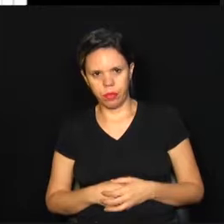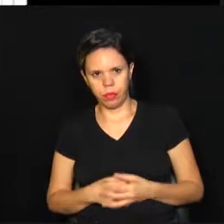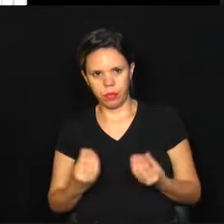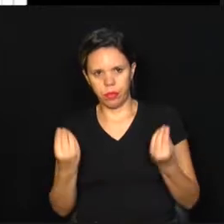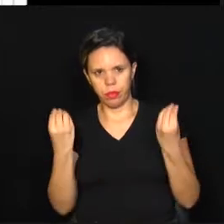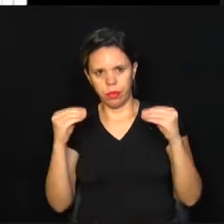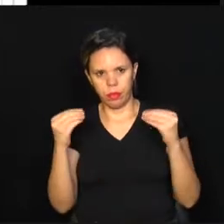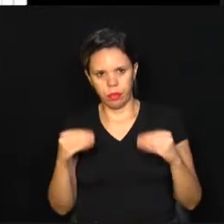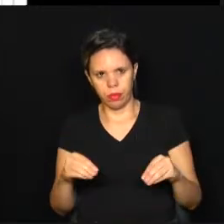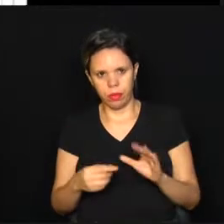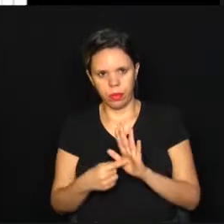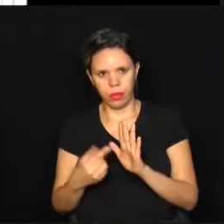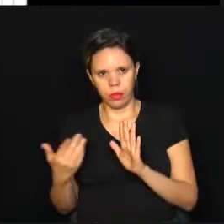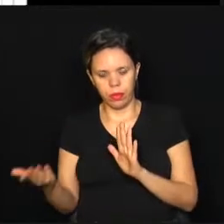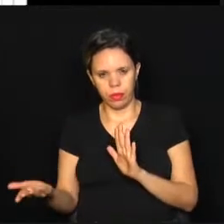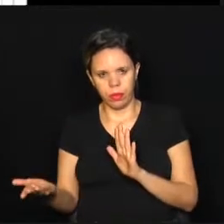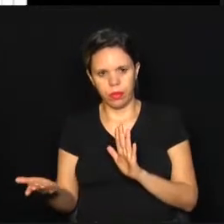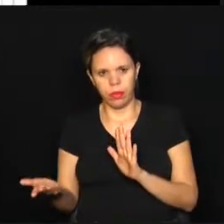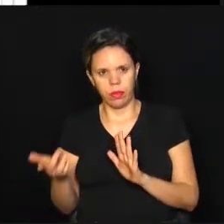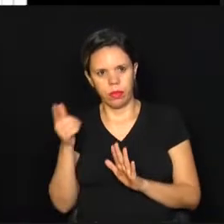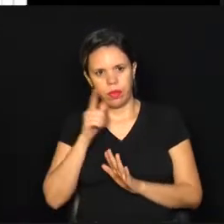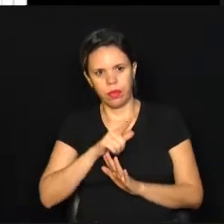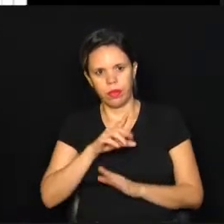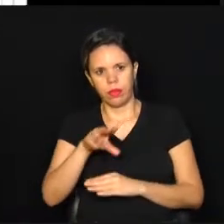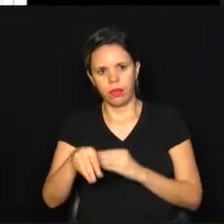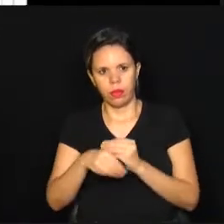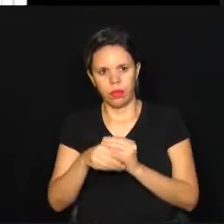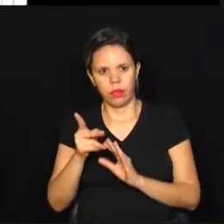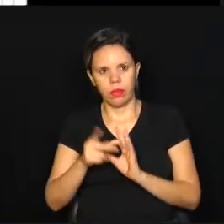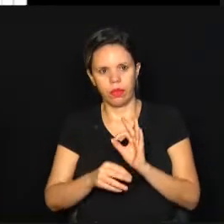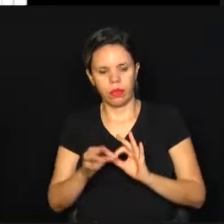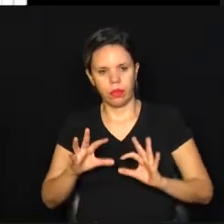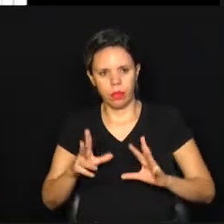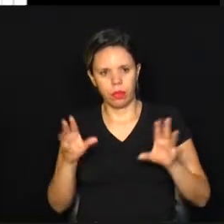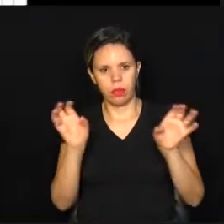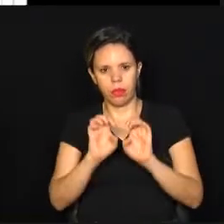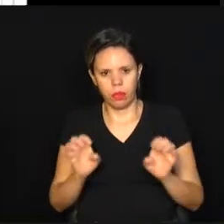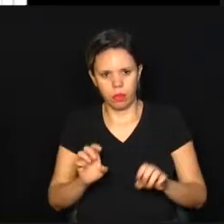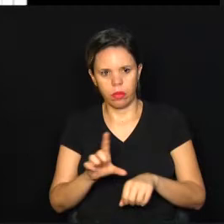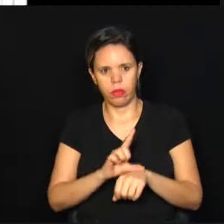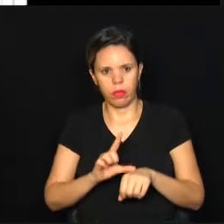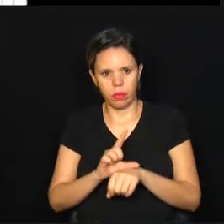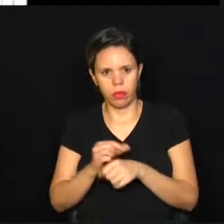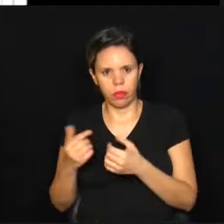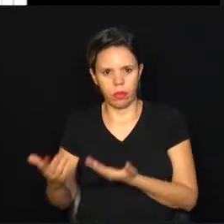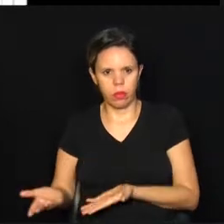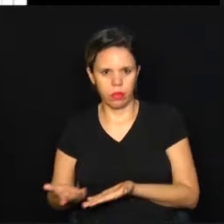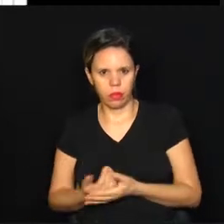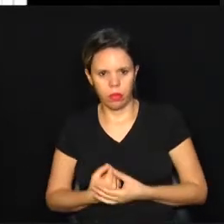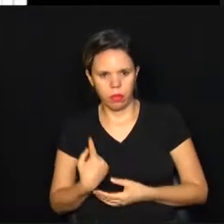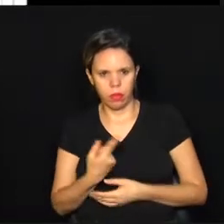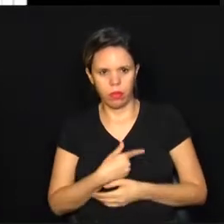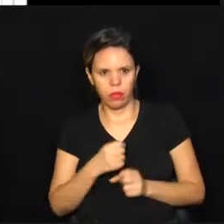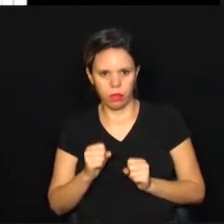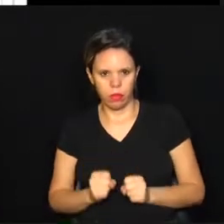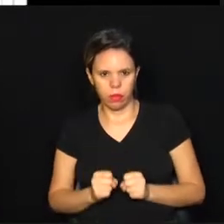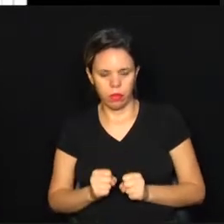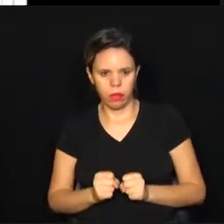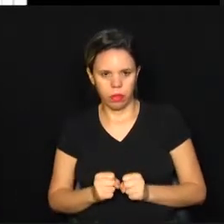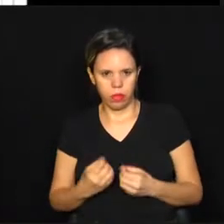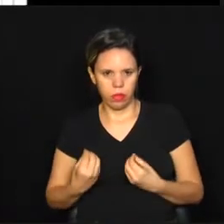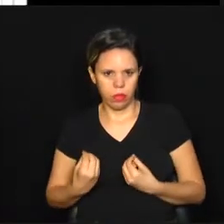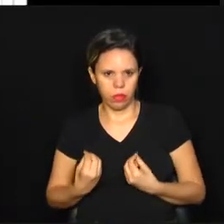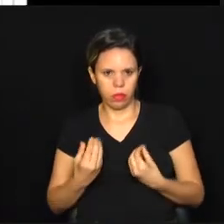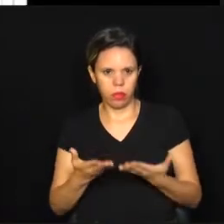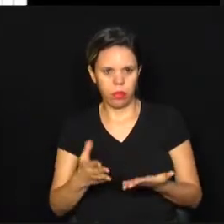né, introduzimos no plano diretor toda uma estrutura legislativa para que a gente pudesse viabilizar